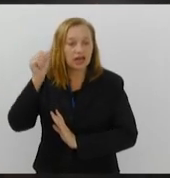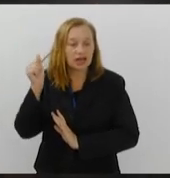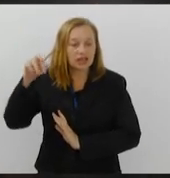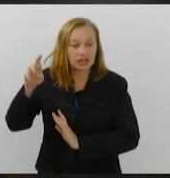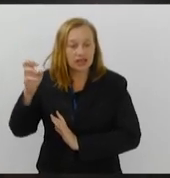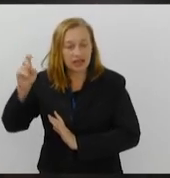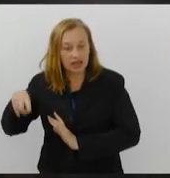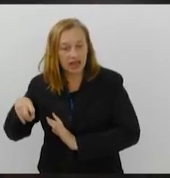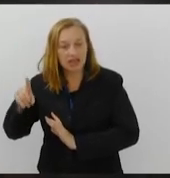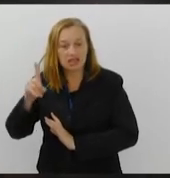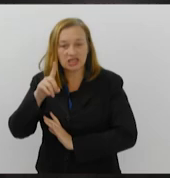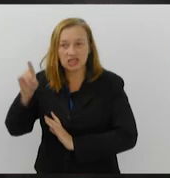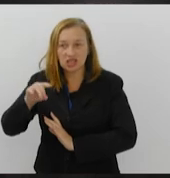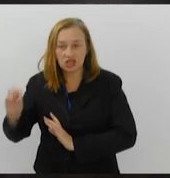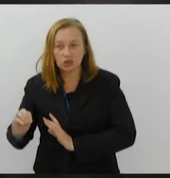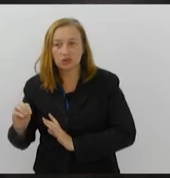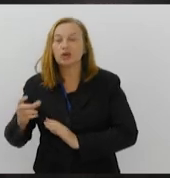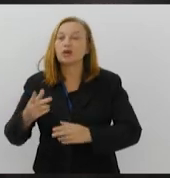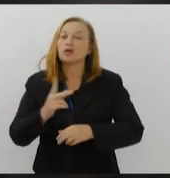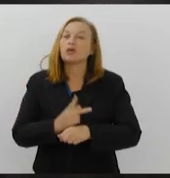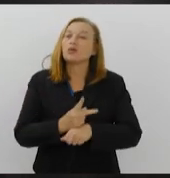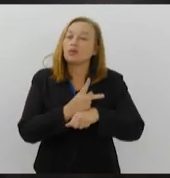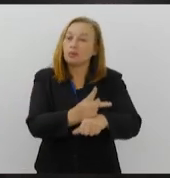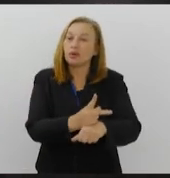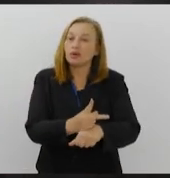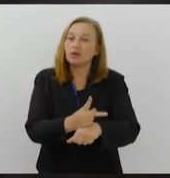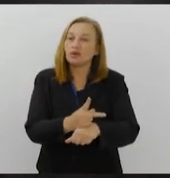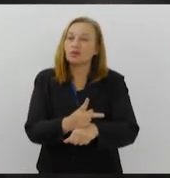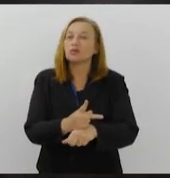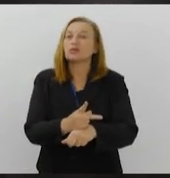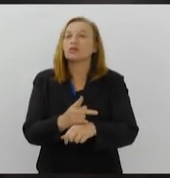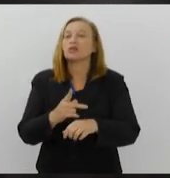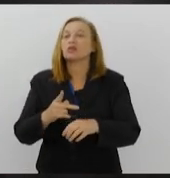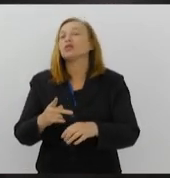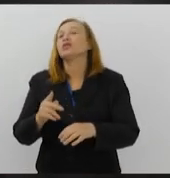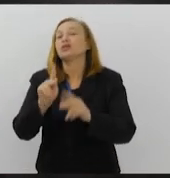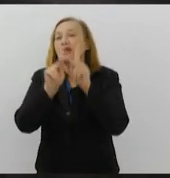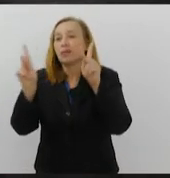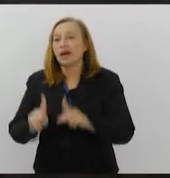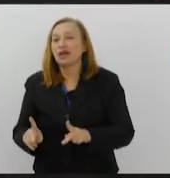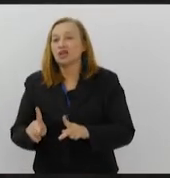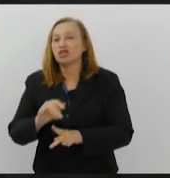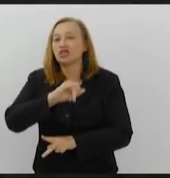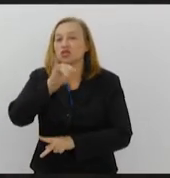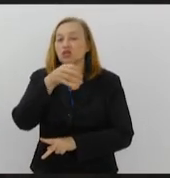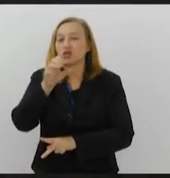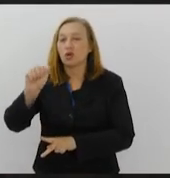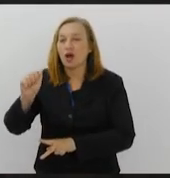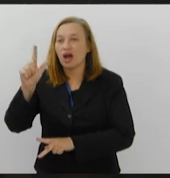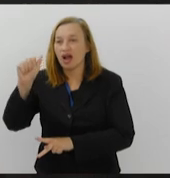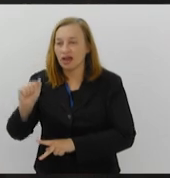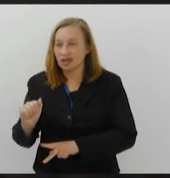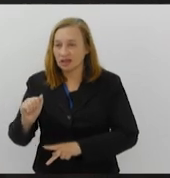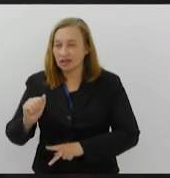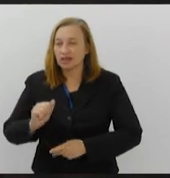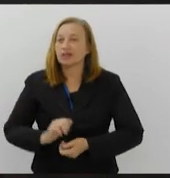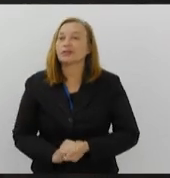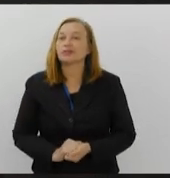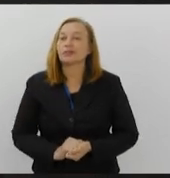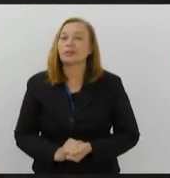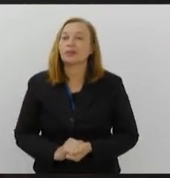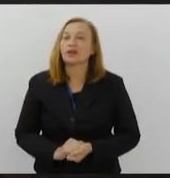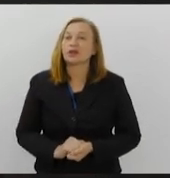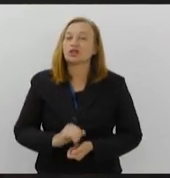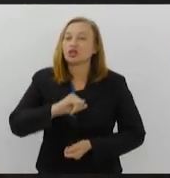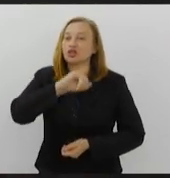Siciliano, que concede o prêmio Construtor da Paz post-mortem à senhora Joana Zeferino da Paz, mais conhecido como Joana